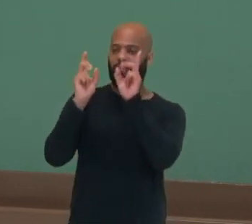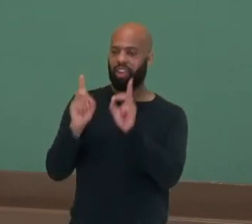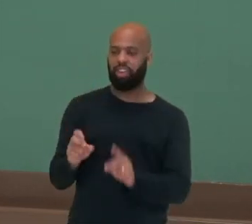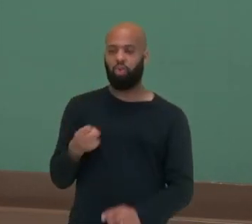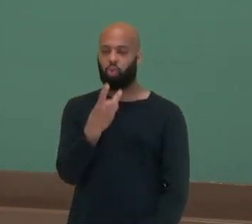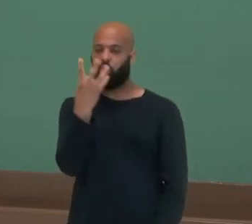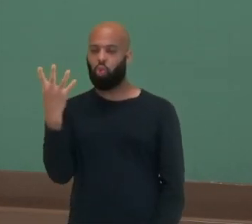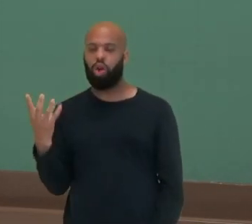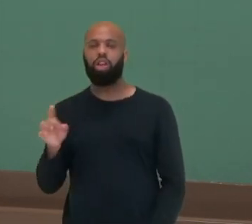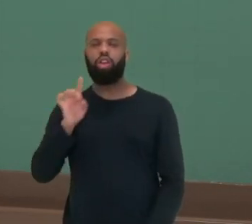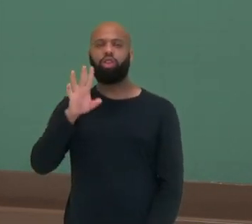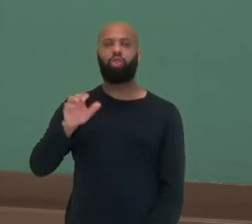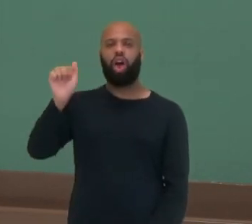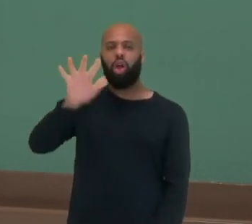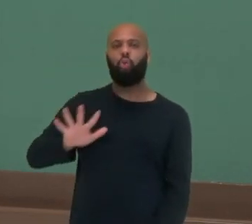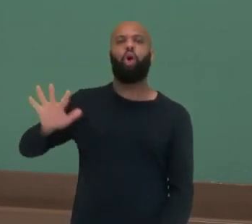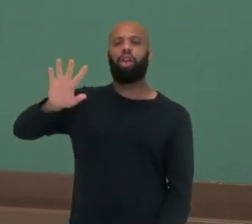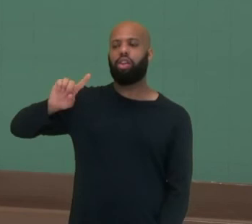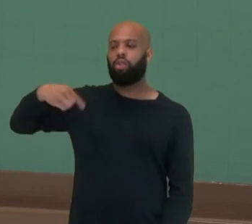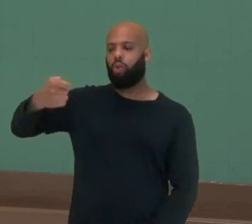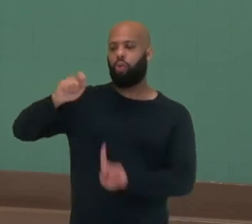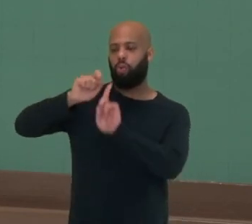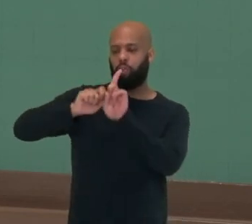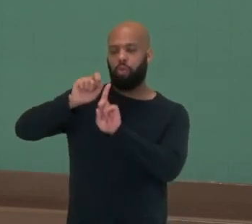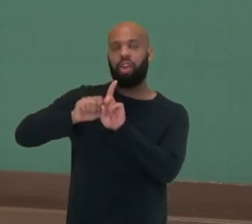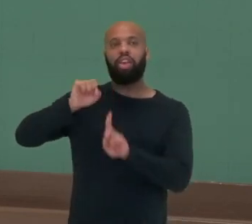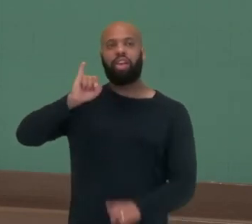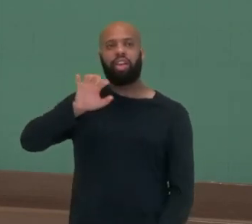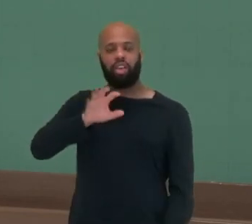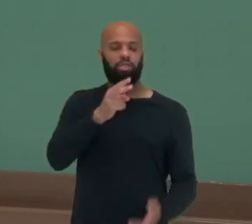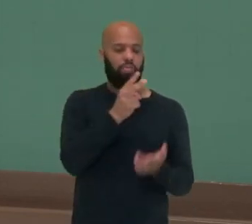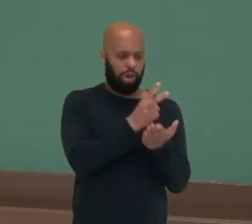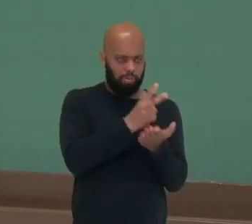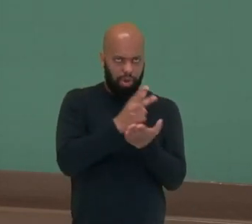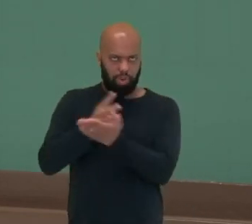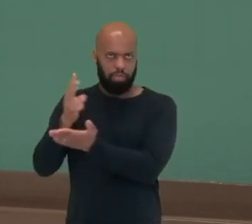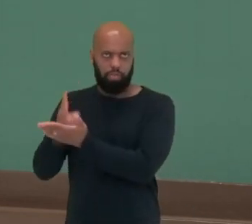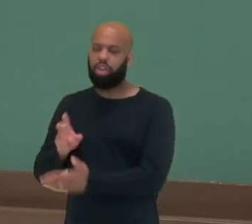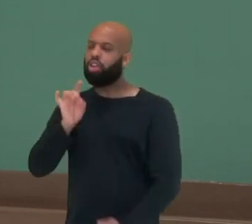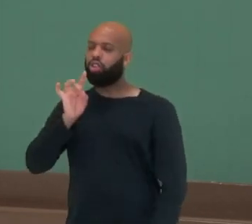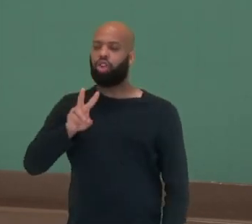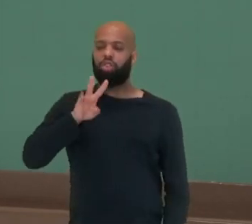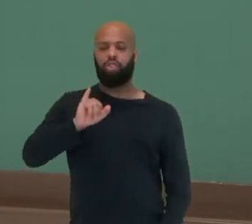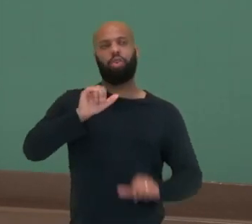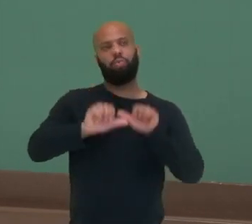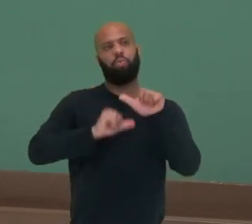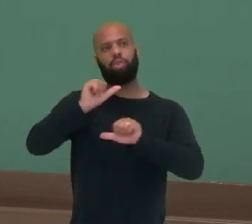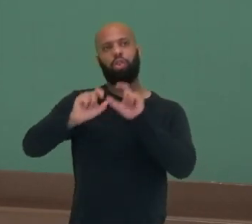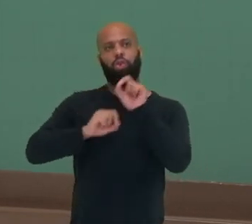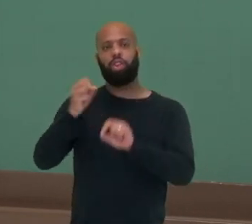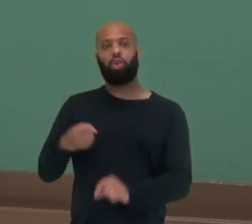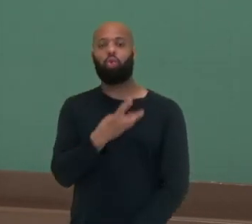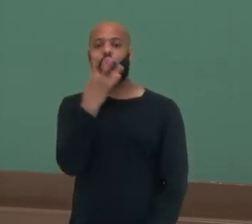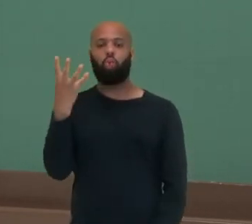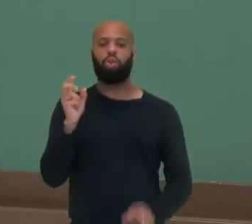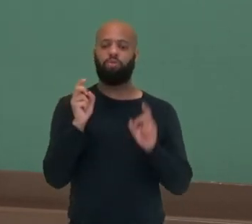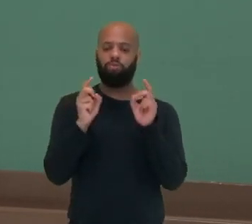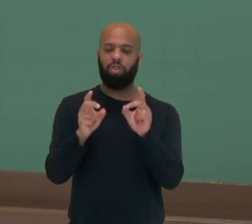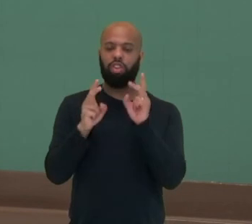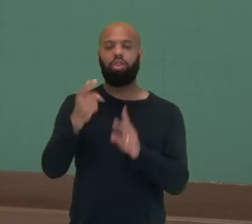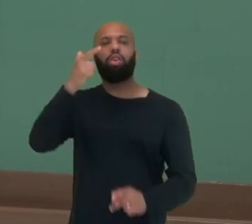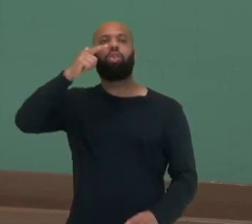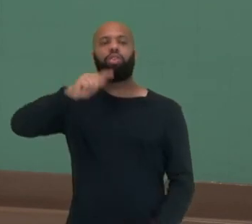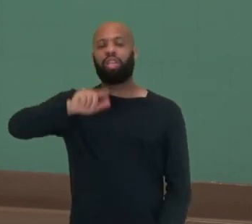você só atualiza para o próximo mês. Se isso daqui se manteve, você só vai alterar as unidades vendidas, você já vai